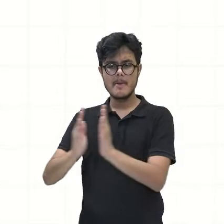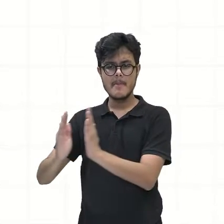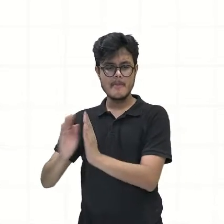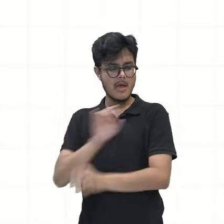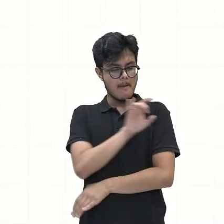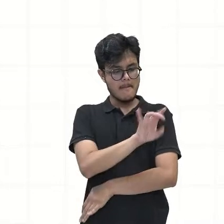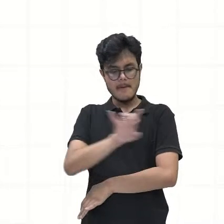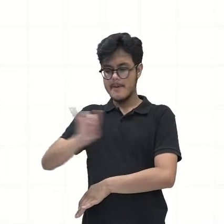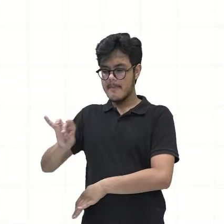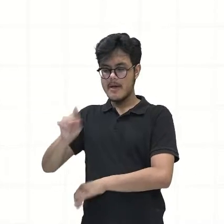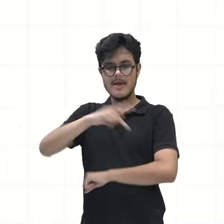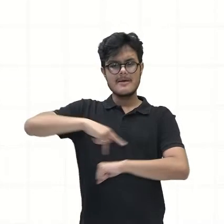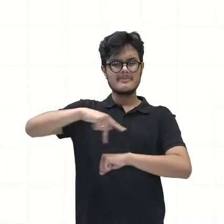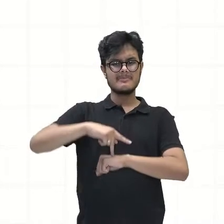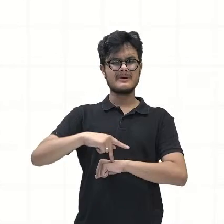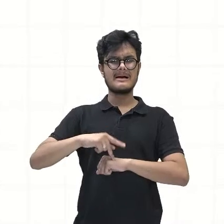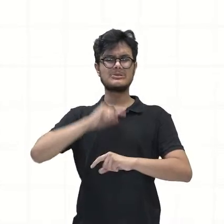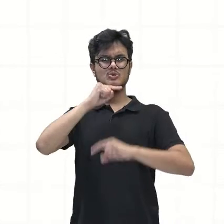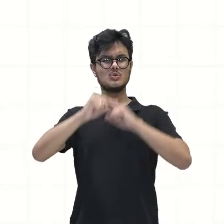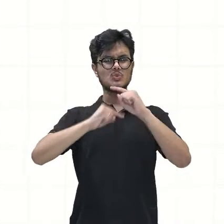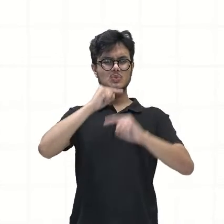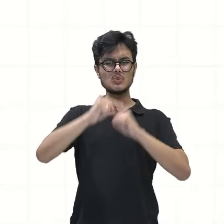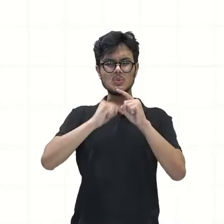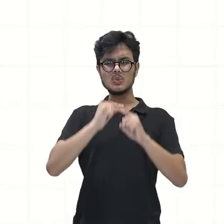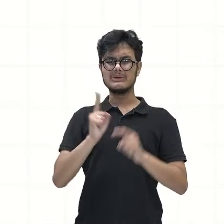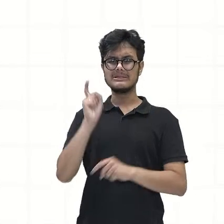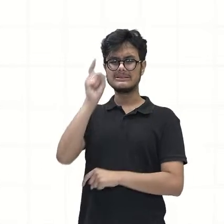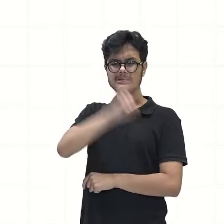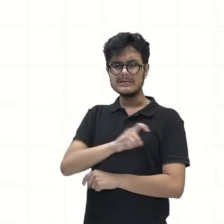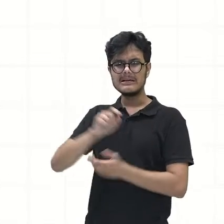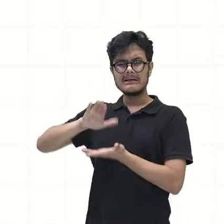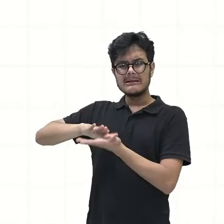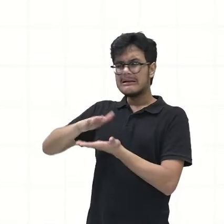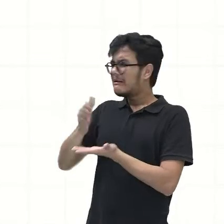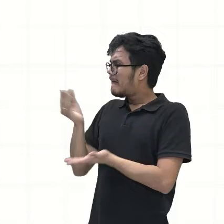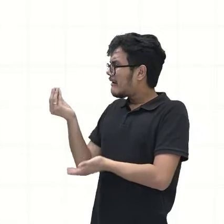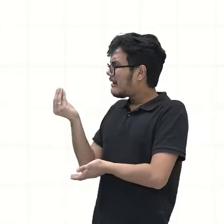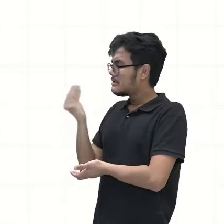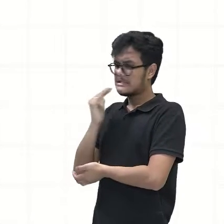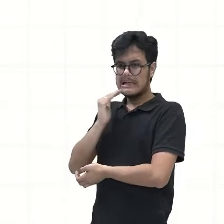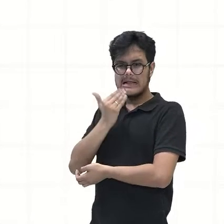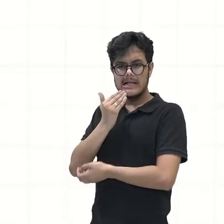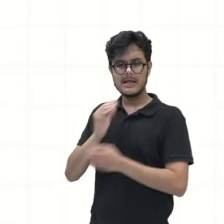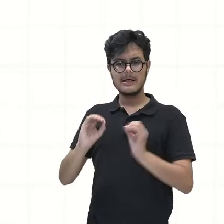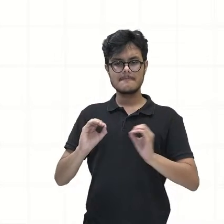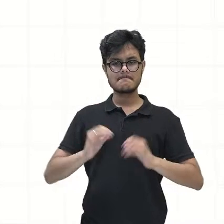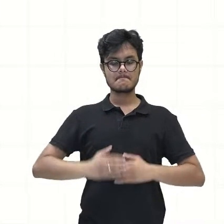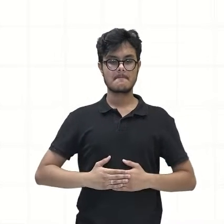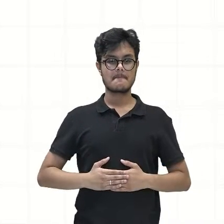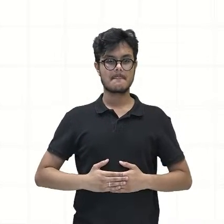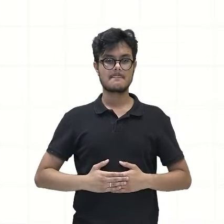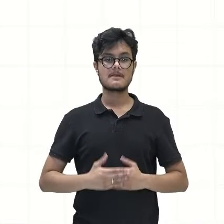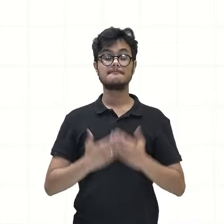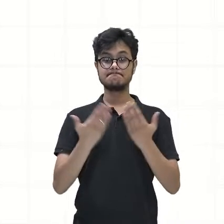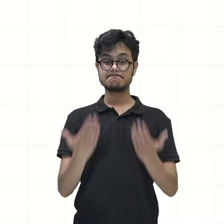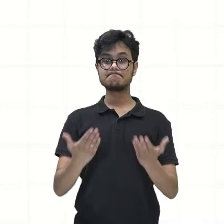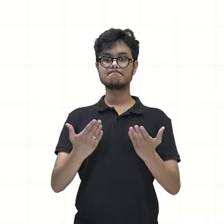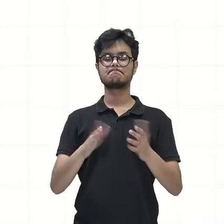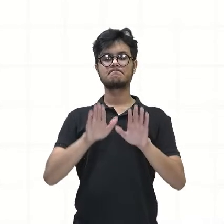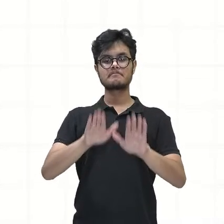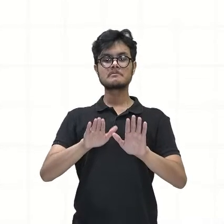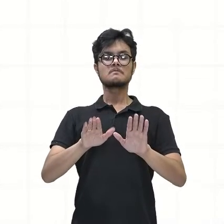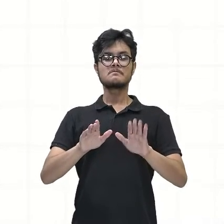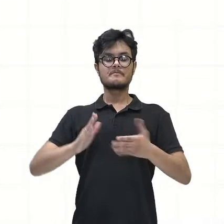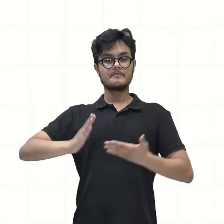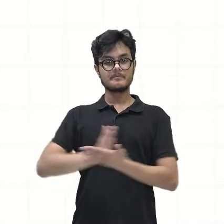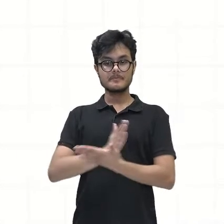é um gráfico que gera muita dúvida. Tudo bem? Então, esses aqui são exemplos de legendas, né? As